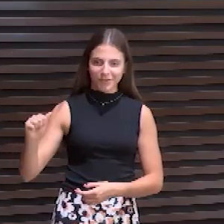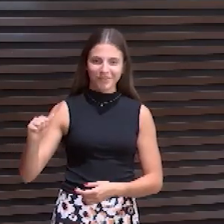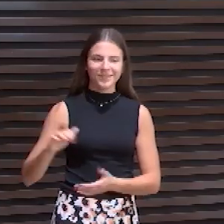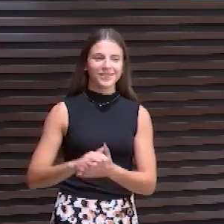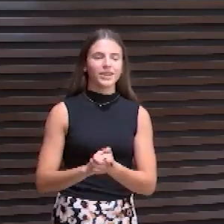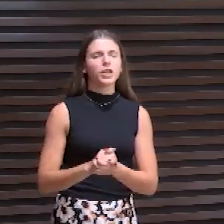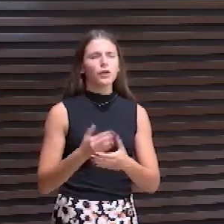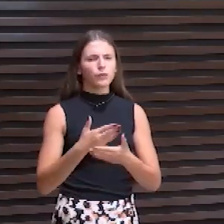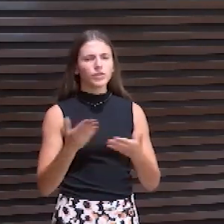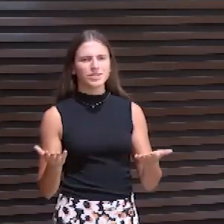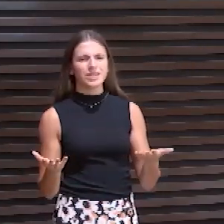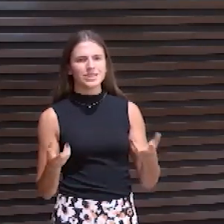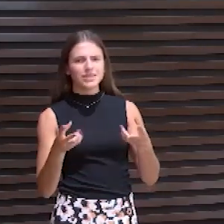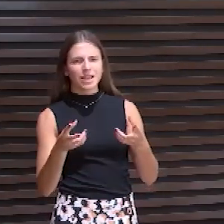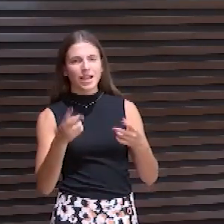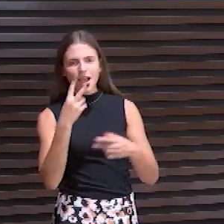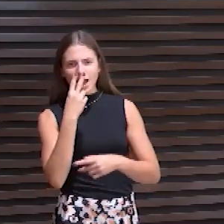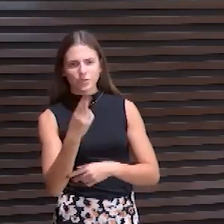Eu não